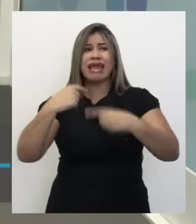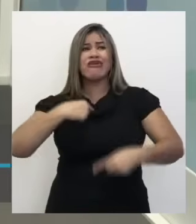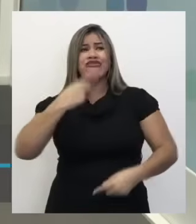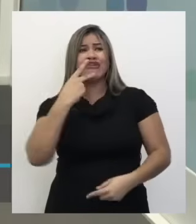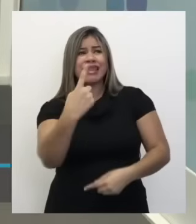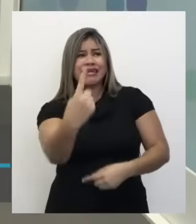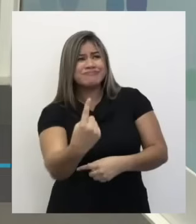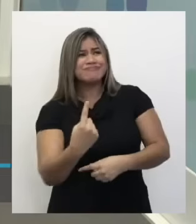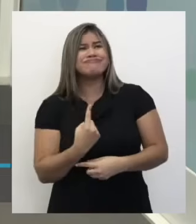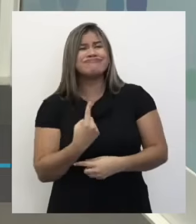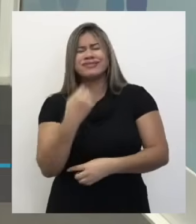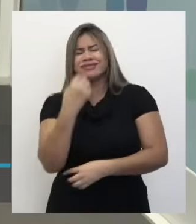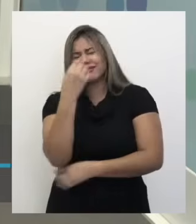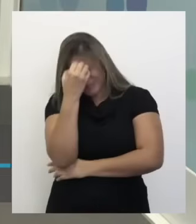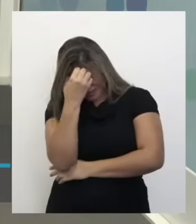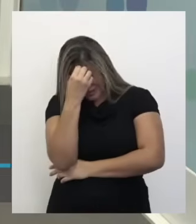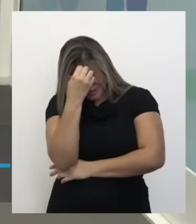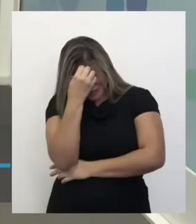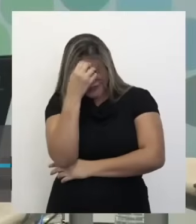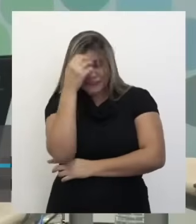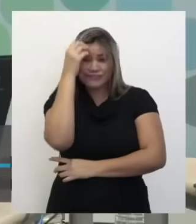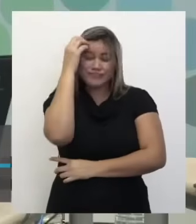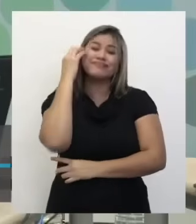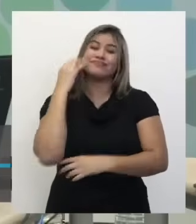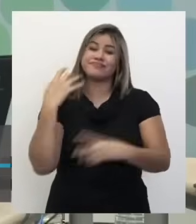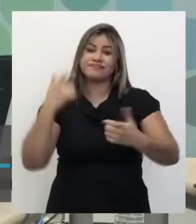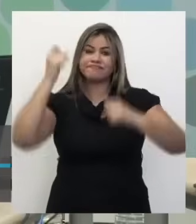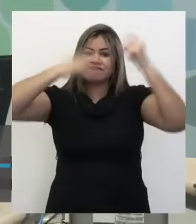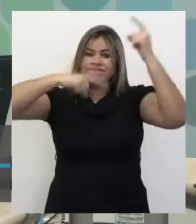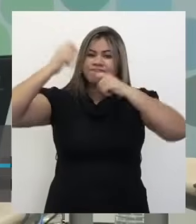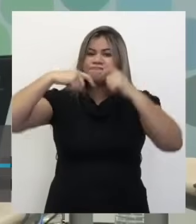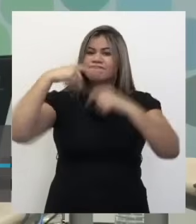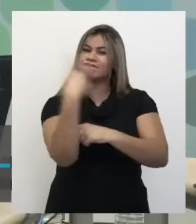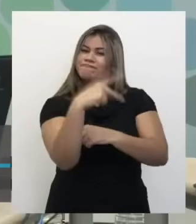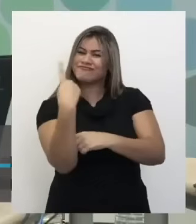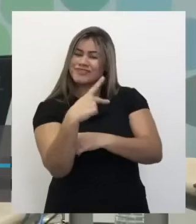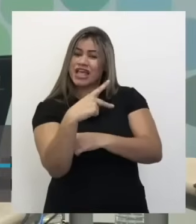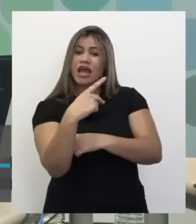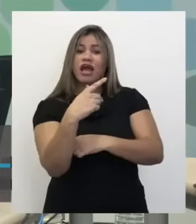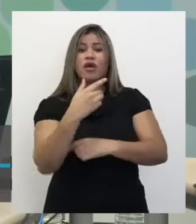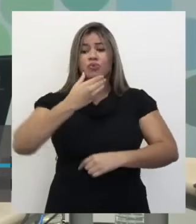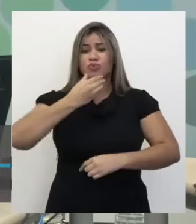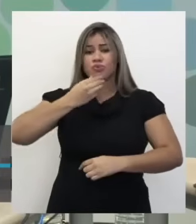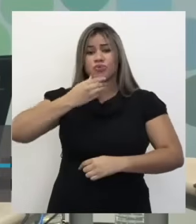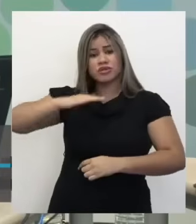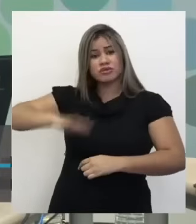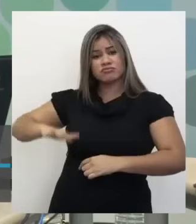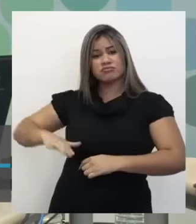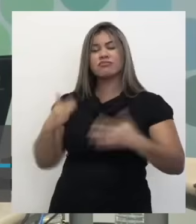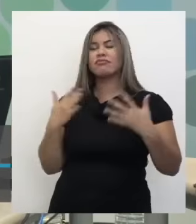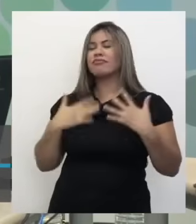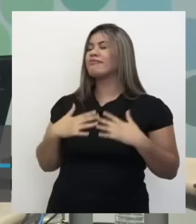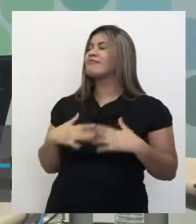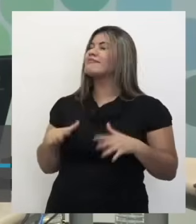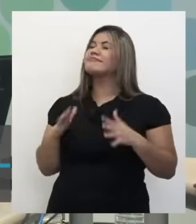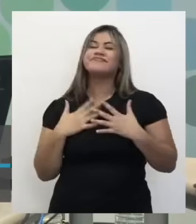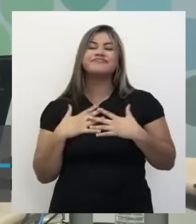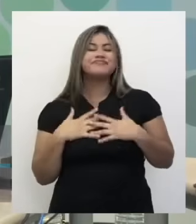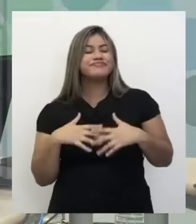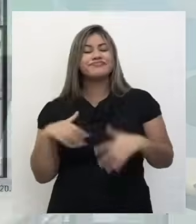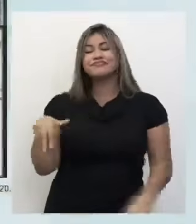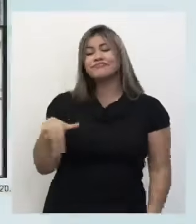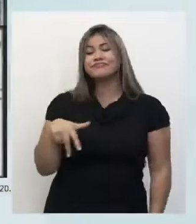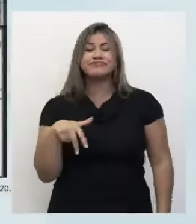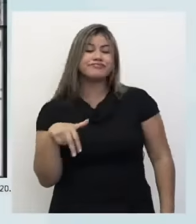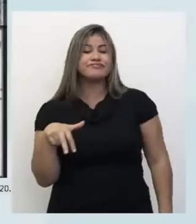estava gritando, né? E aí a cara dela e ele entrando todo sossegado, gente, causa muito humor, né? Então o humor está no simples